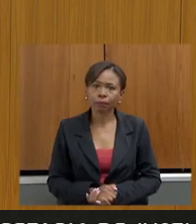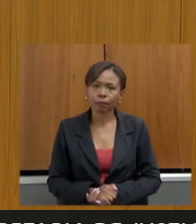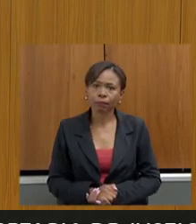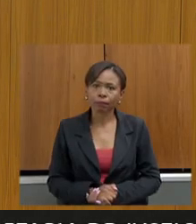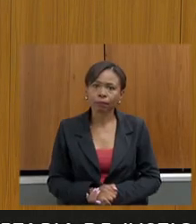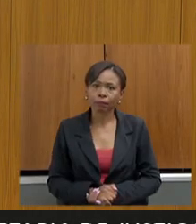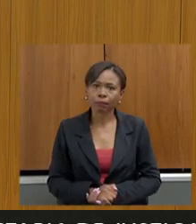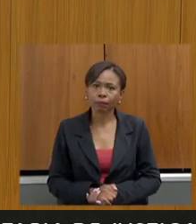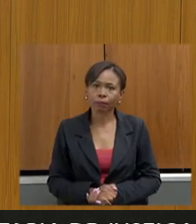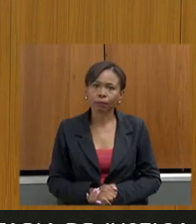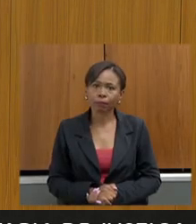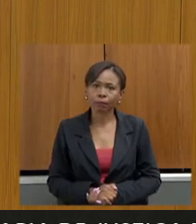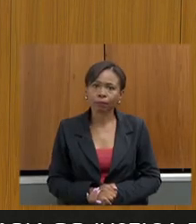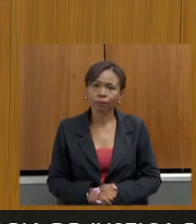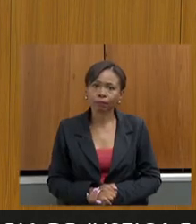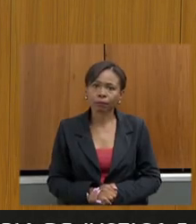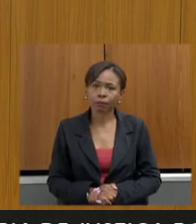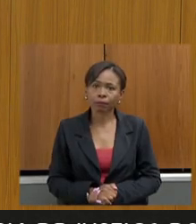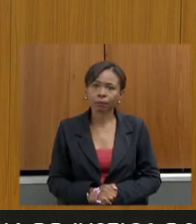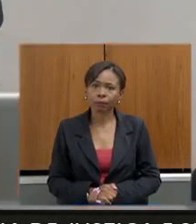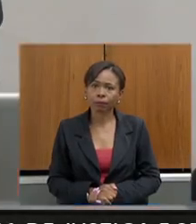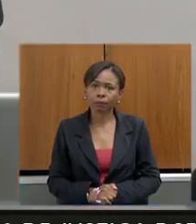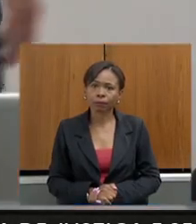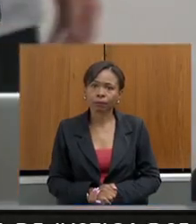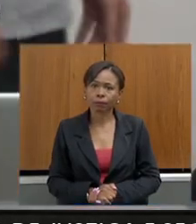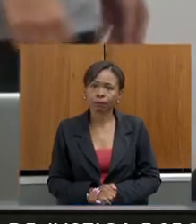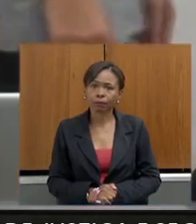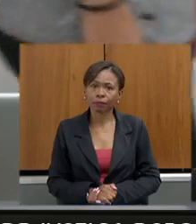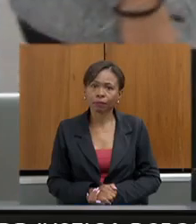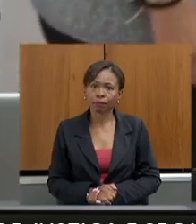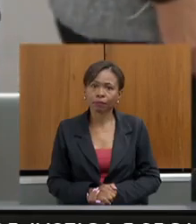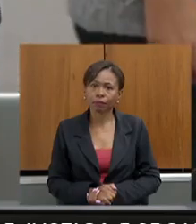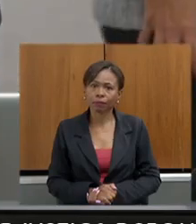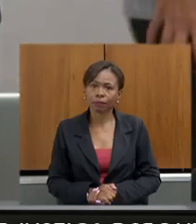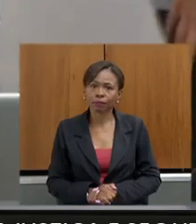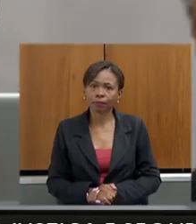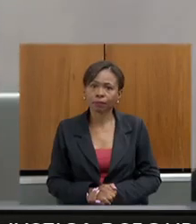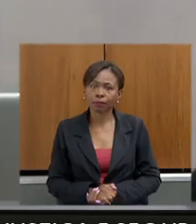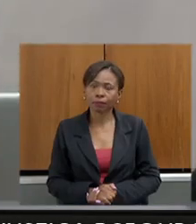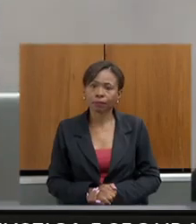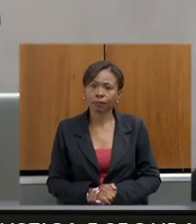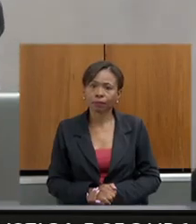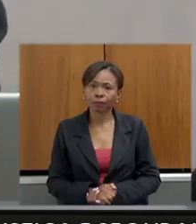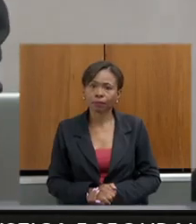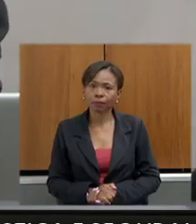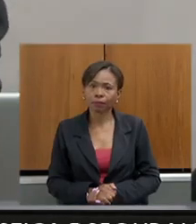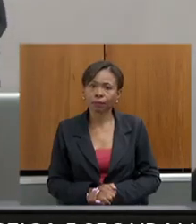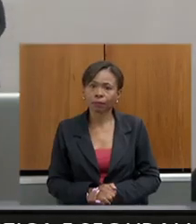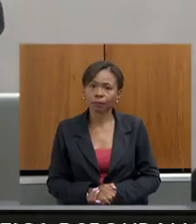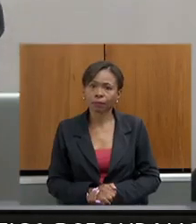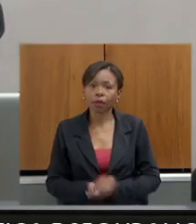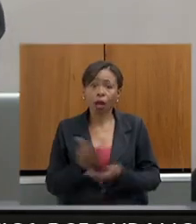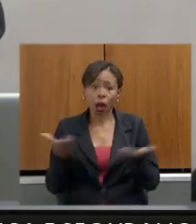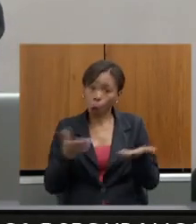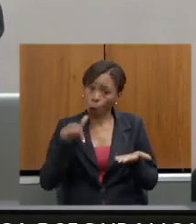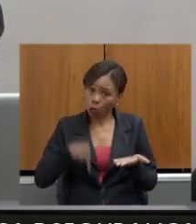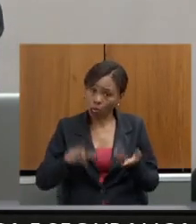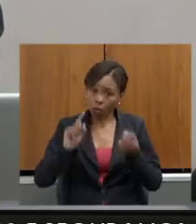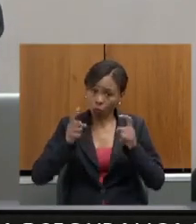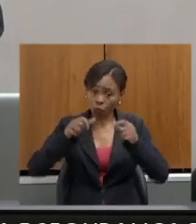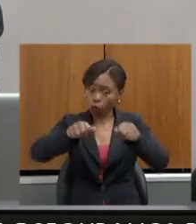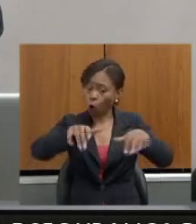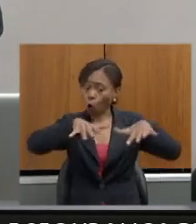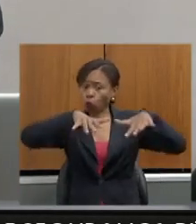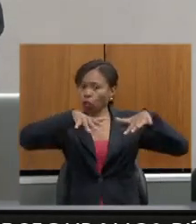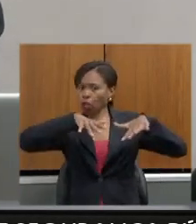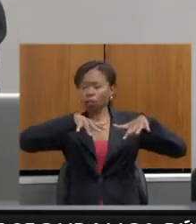de não pode falar não é audiência pública é audiência ela tem um formato diferente